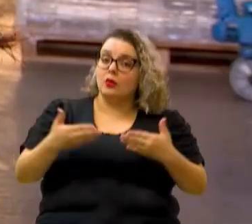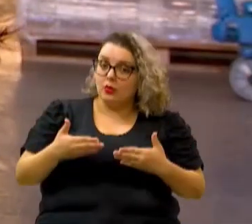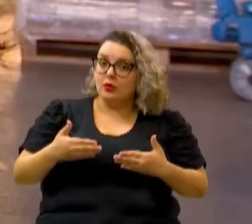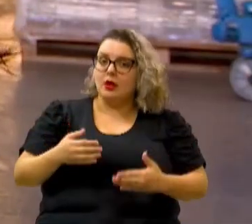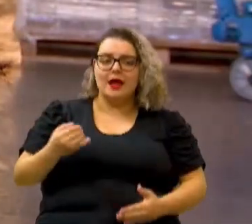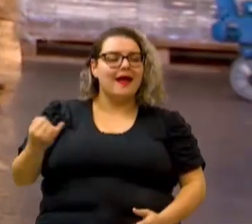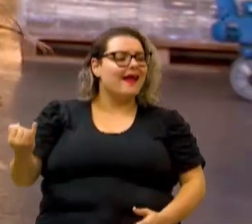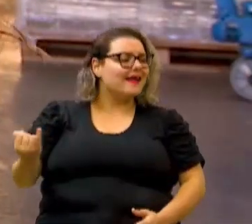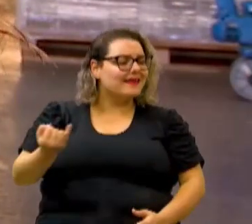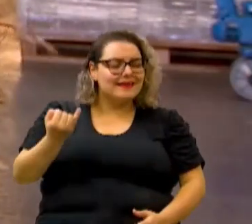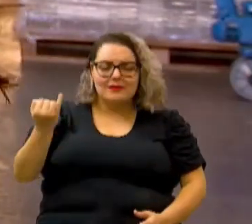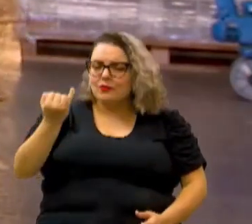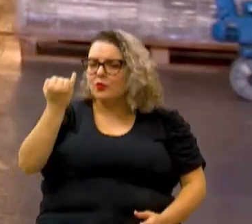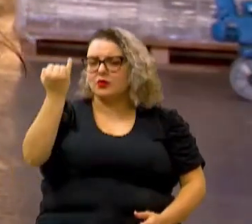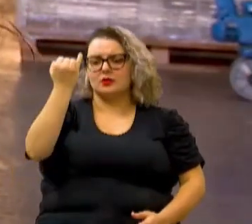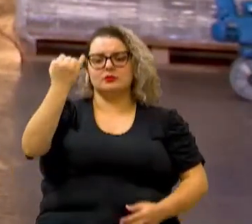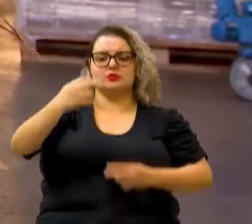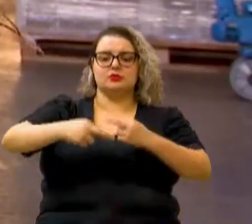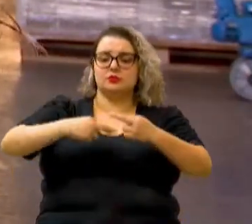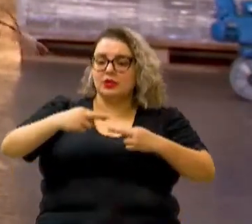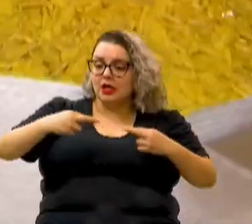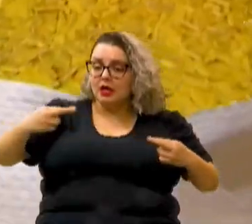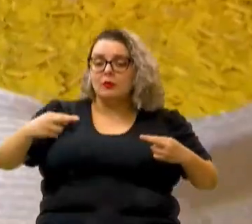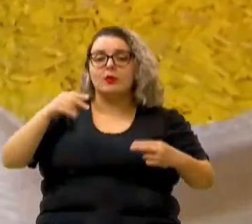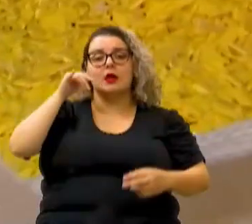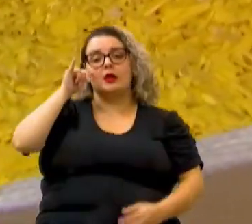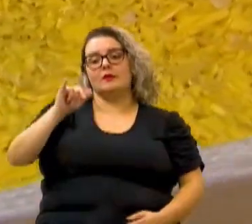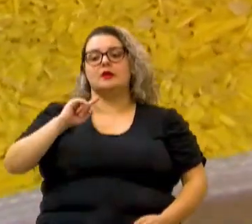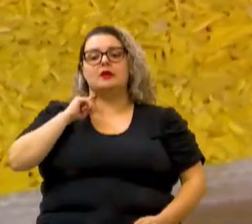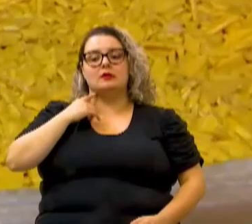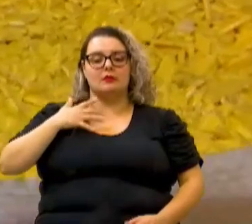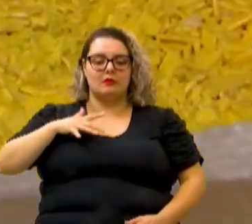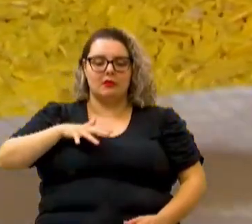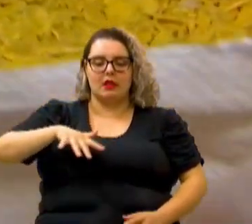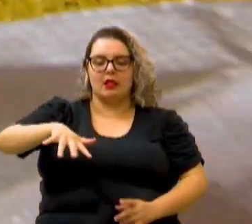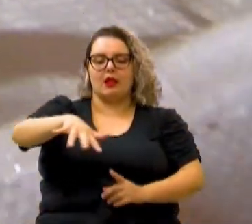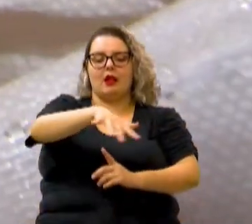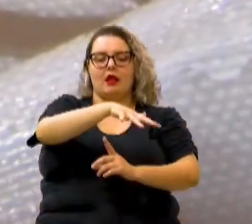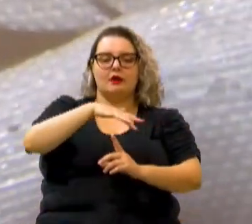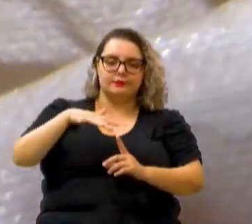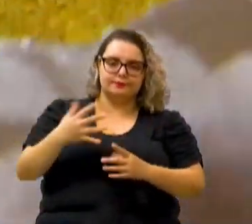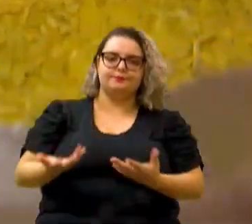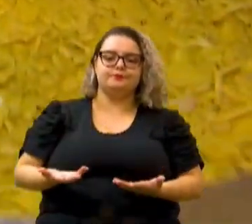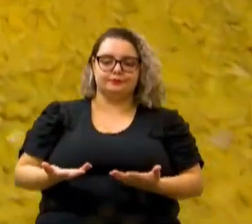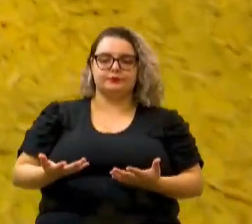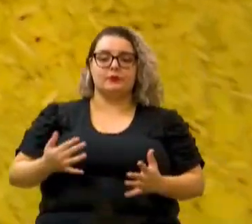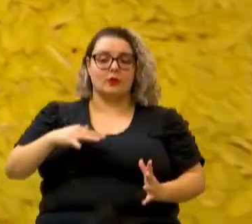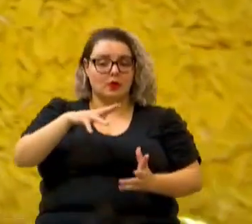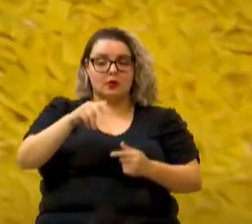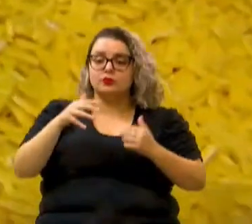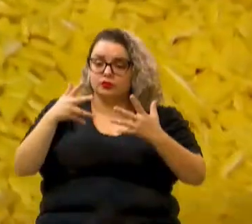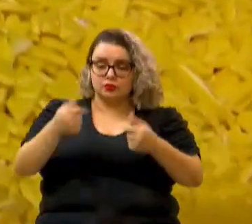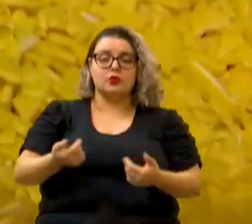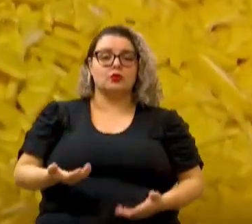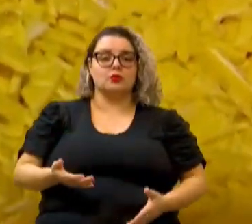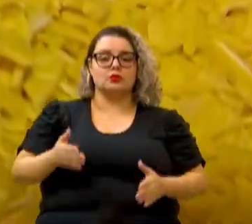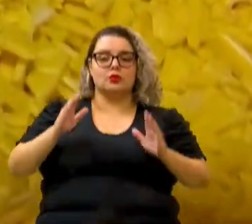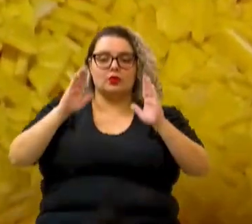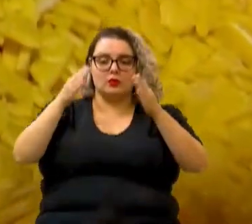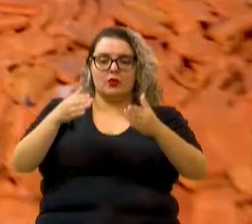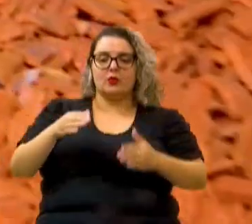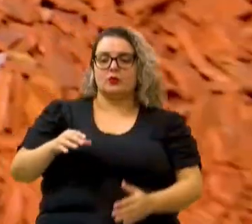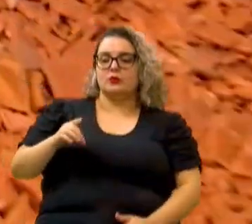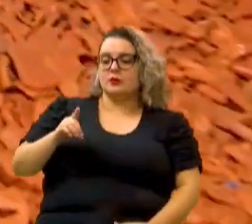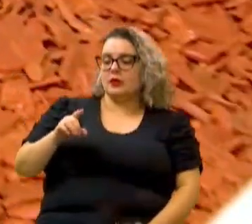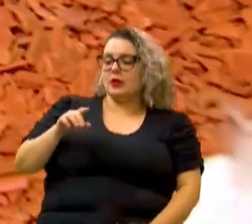Então a reciclagem hoje é essencial para evitar a poluição do plástico no planeta